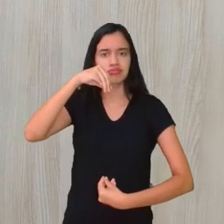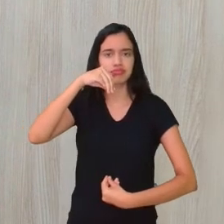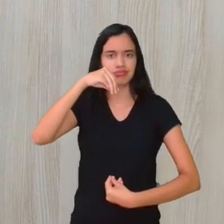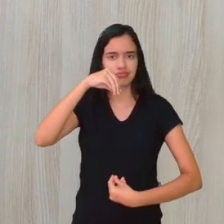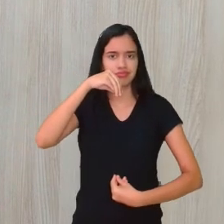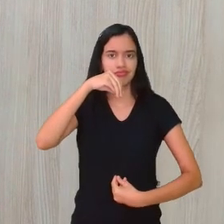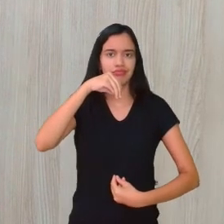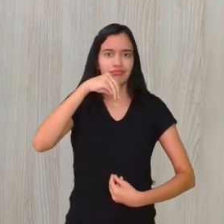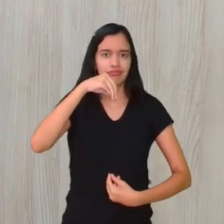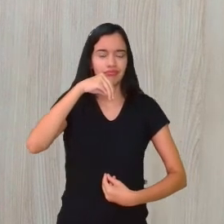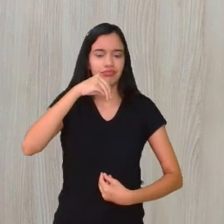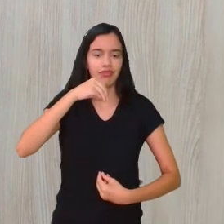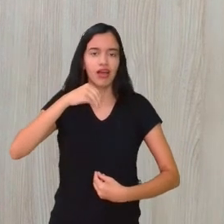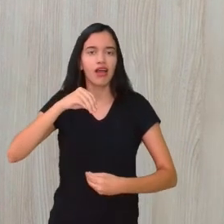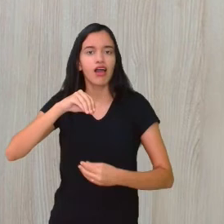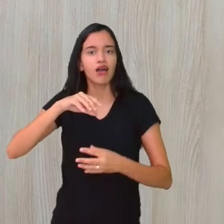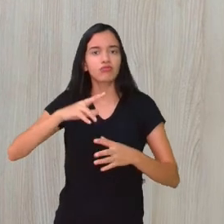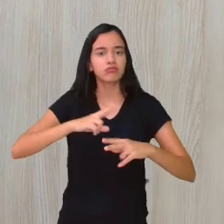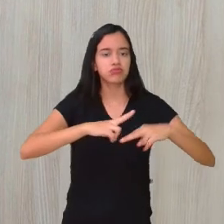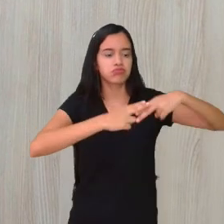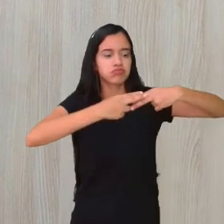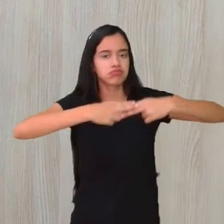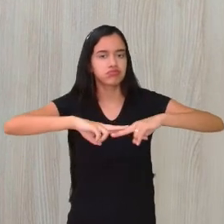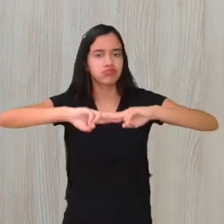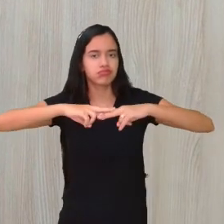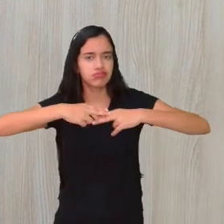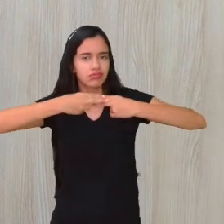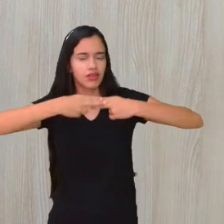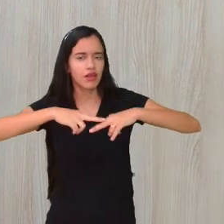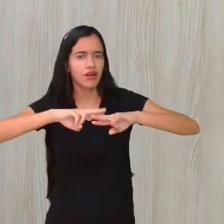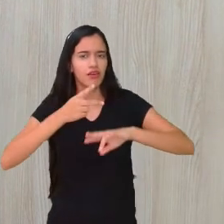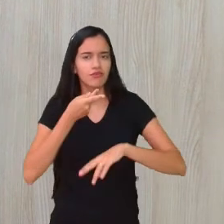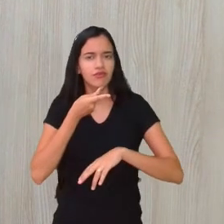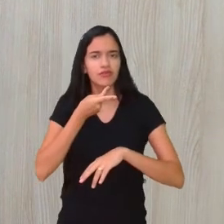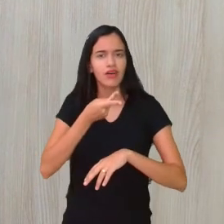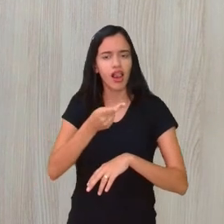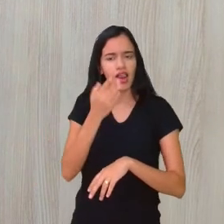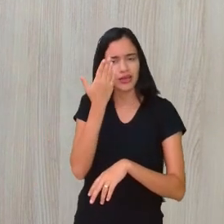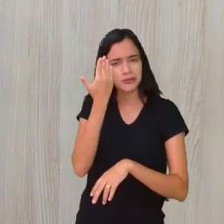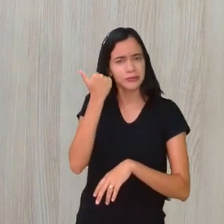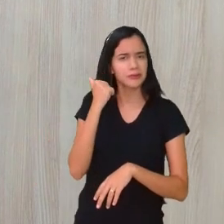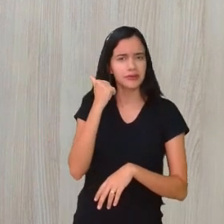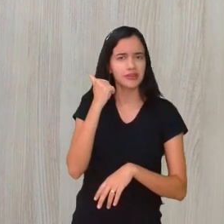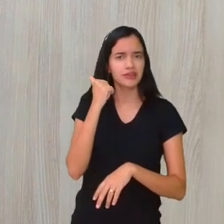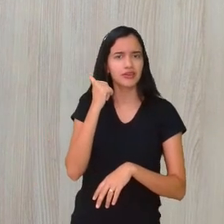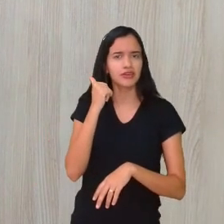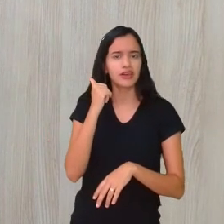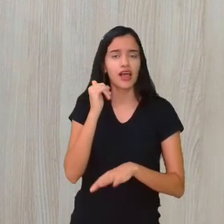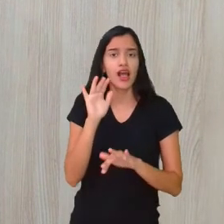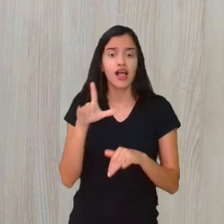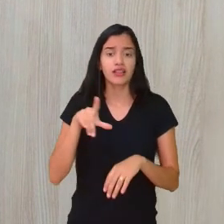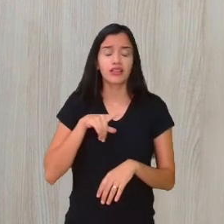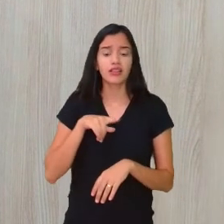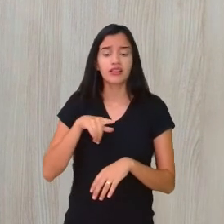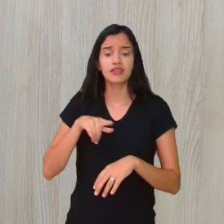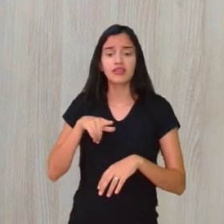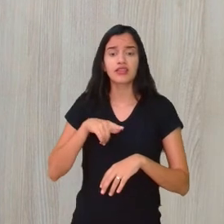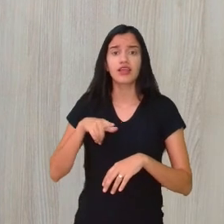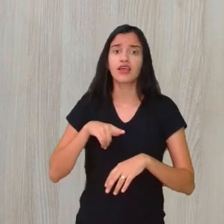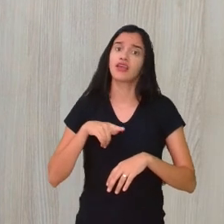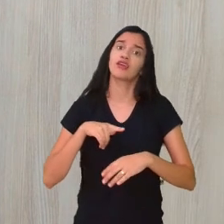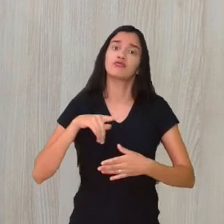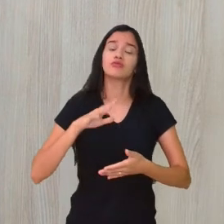embrulhado nessa rede? Dizei que eu saiba, há um defunto de nada, irmão